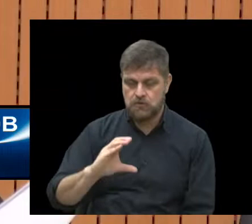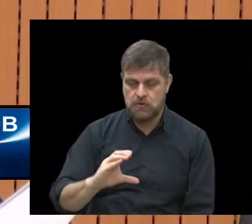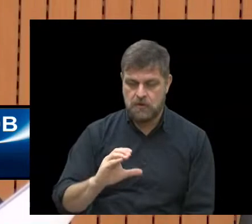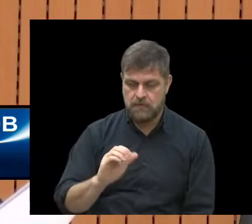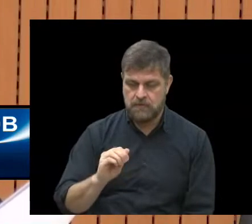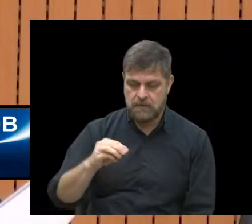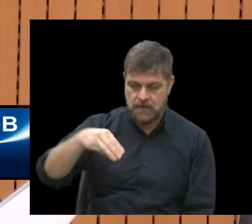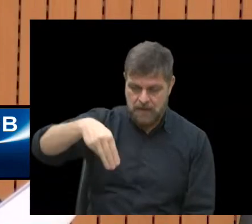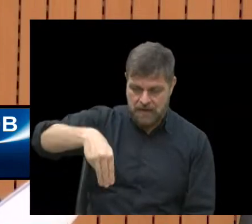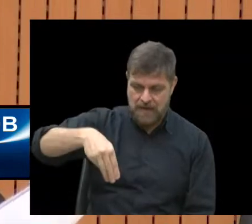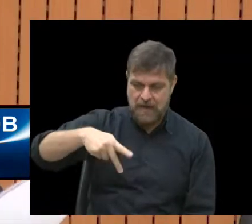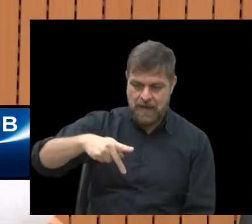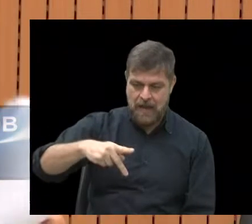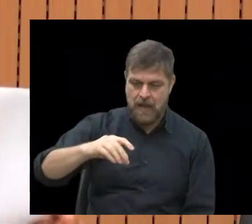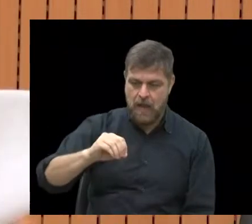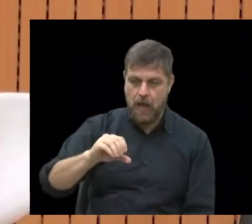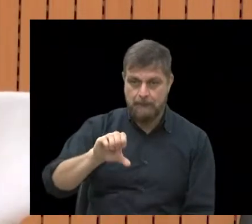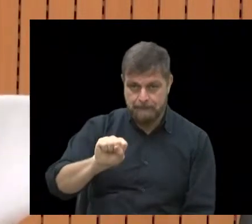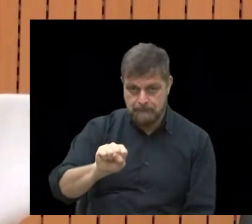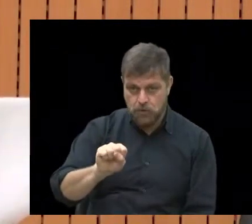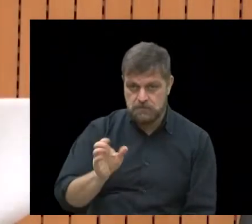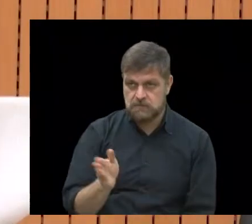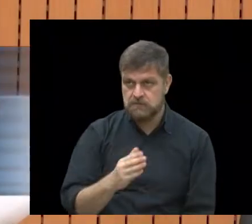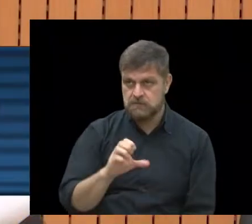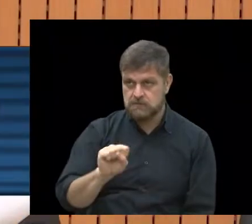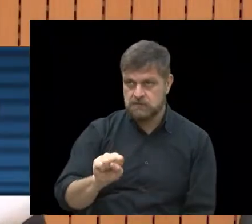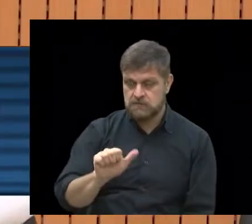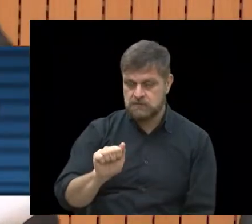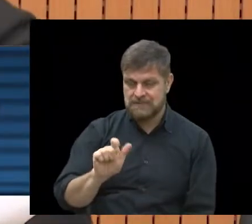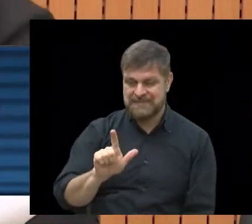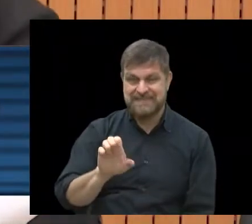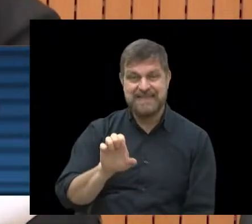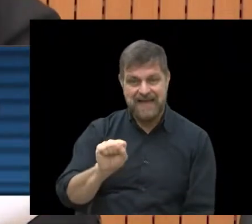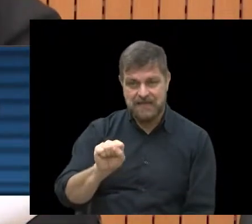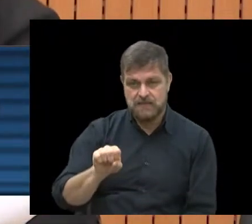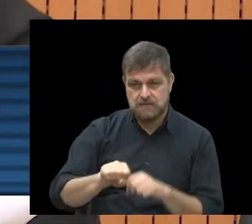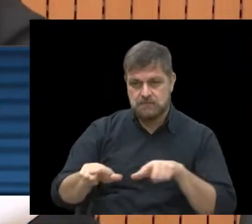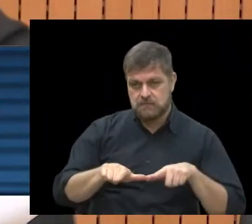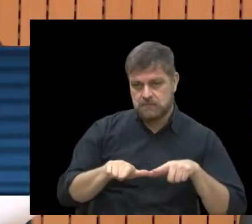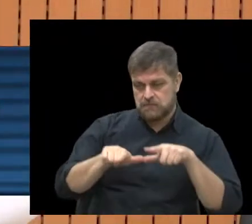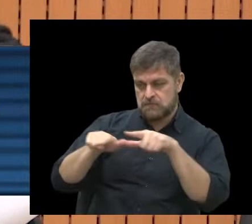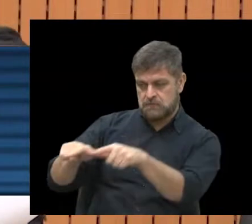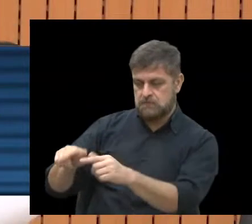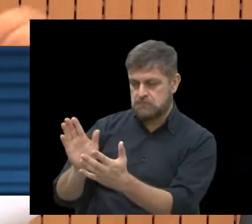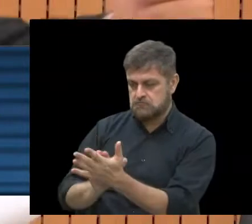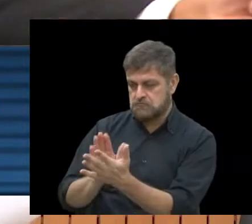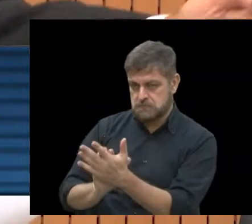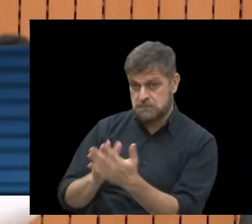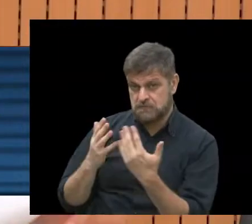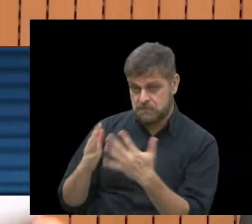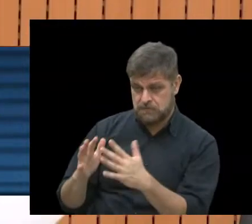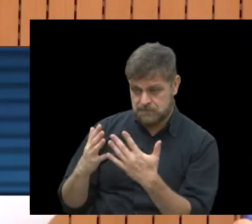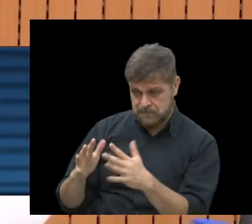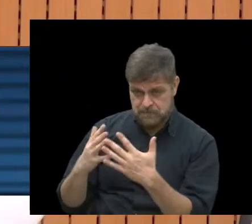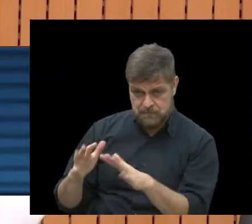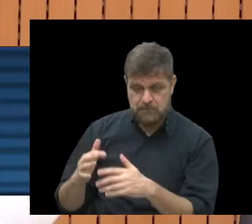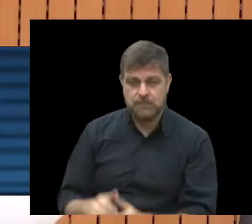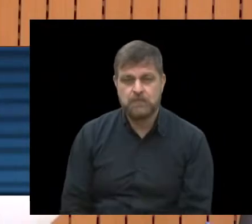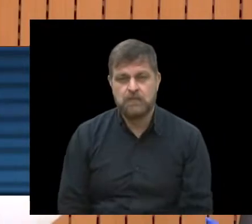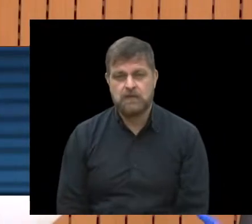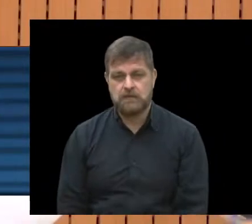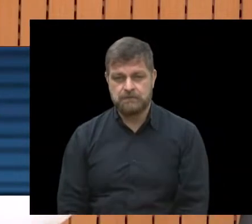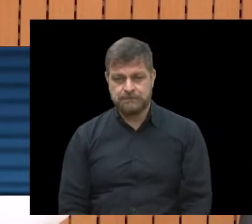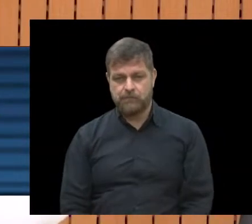processo 229060, de autoria do vereador senhor Marcos Bernadelli, que concede diploma de mérito Herbert de Souza Betinho, a loja maçônica Campos Sales,